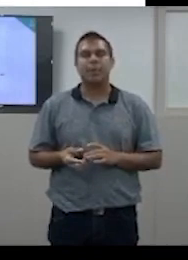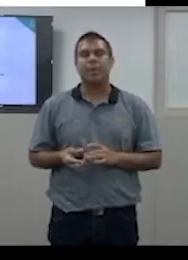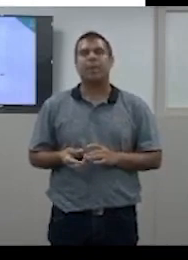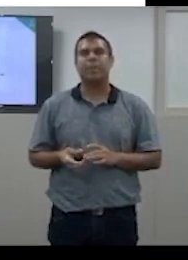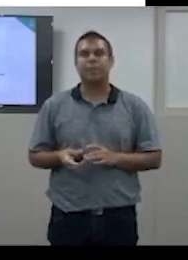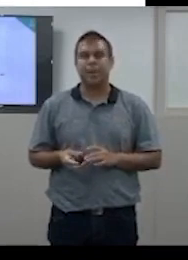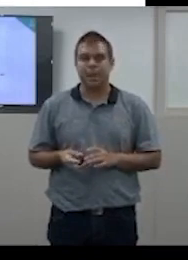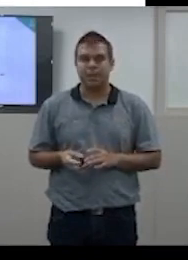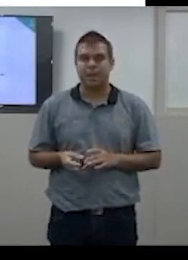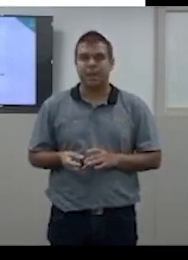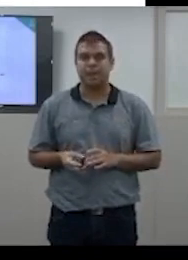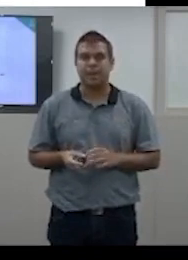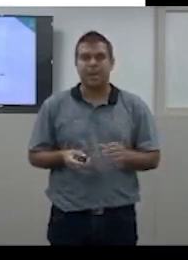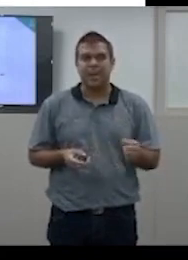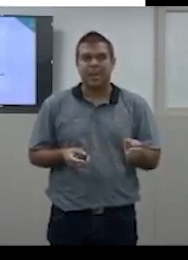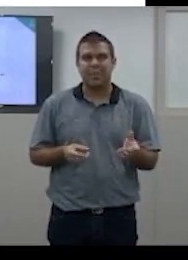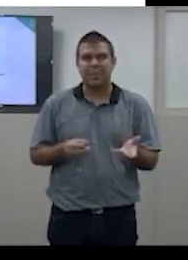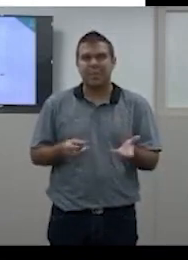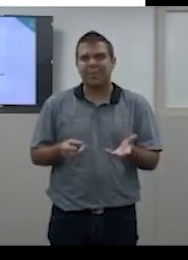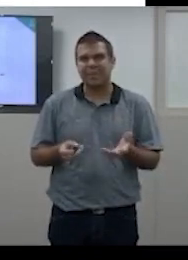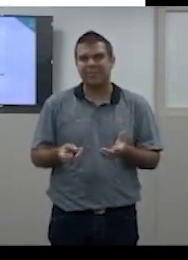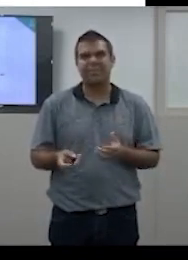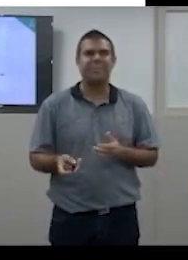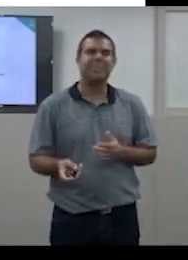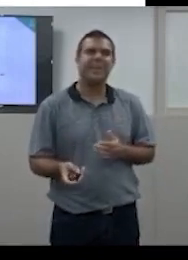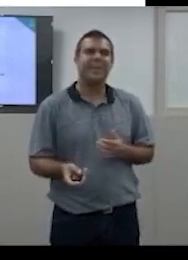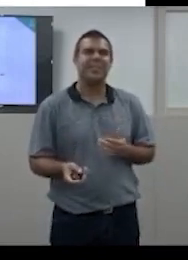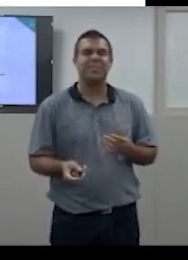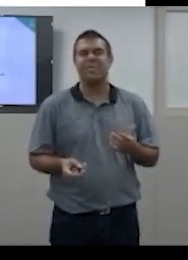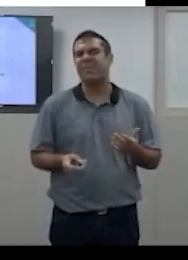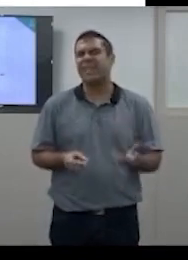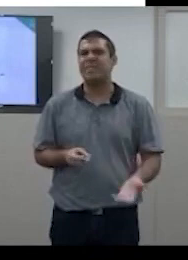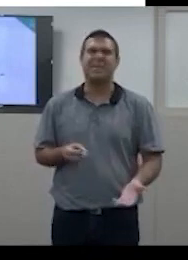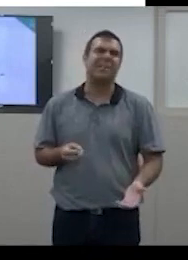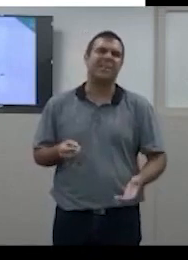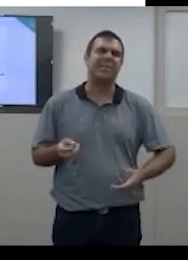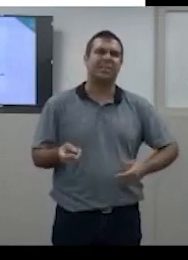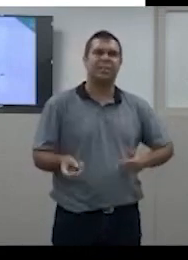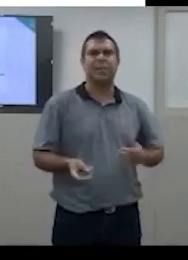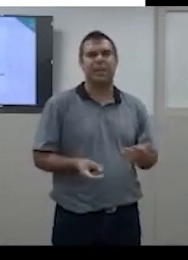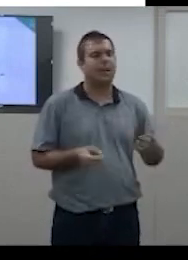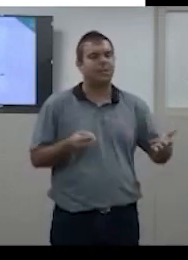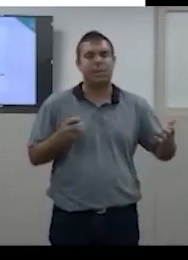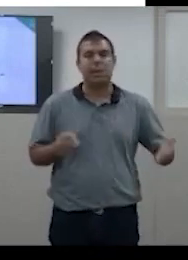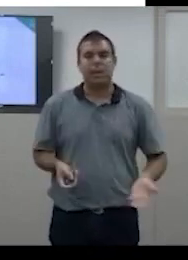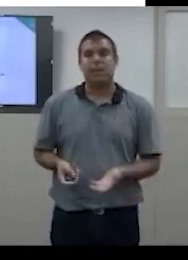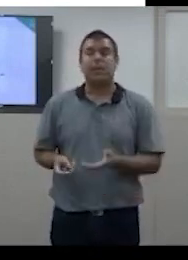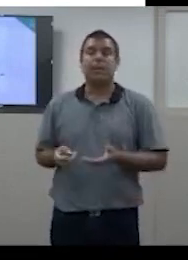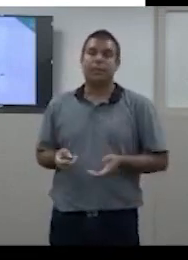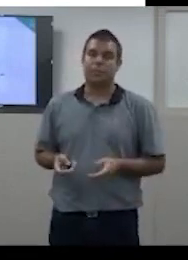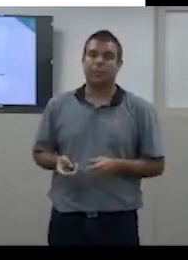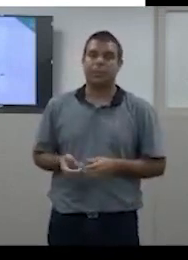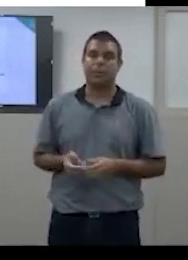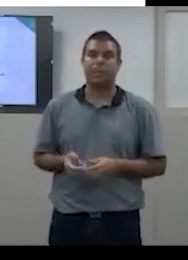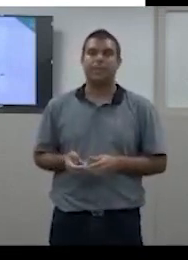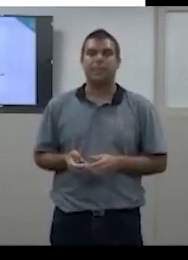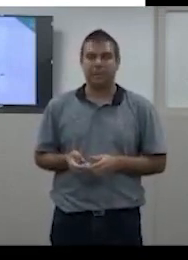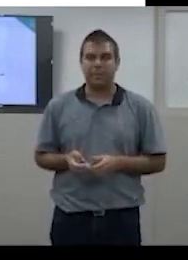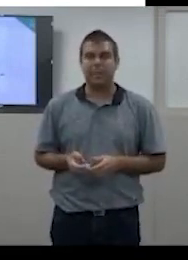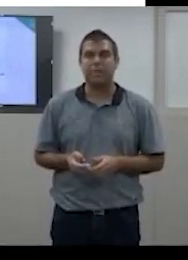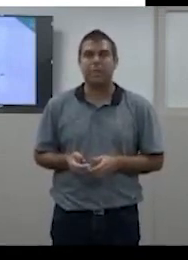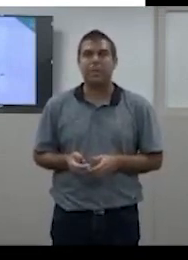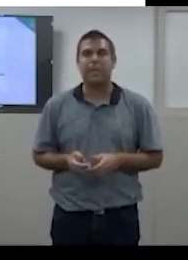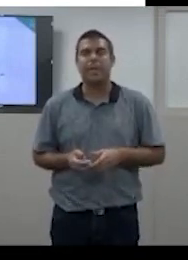conhecido como estado de Bose-Einstein. Então assim, é quase assim com uma característica bem diferente, uma cristalização da matéria, algo esquisito, que